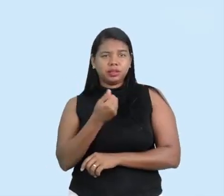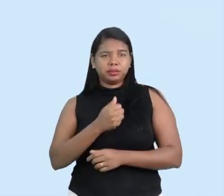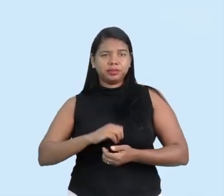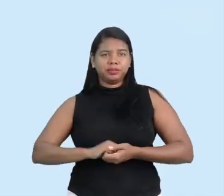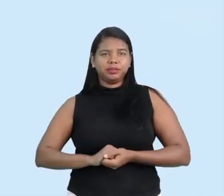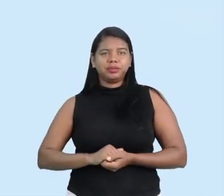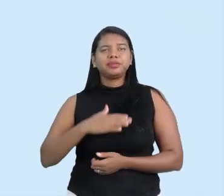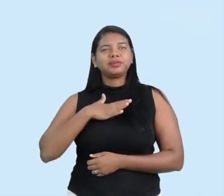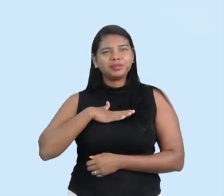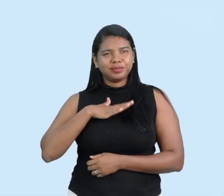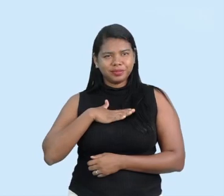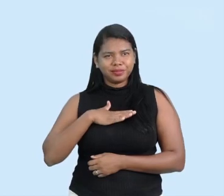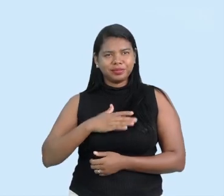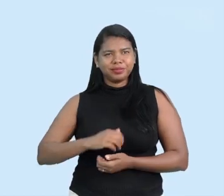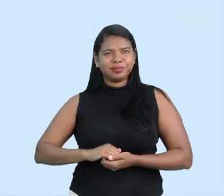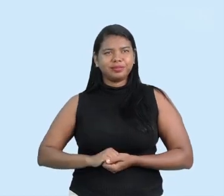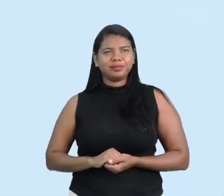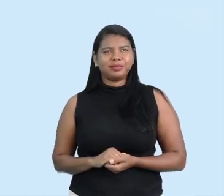Gostou? Então,